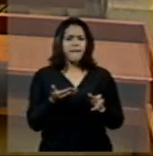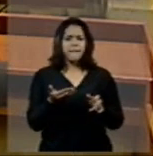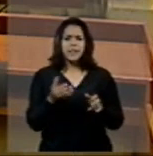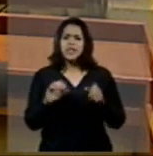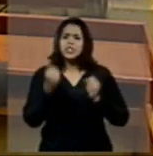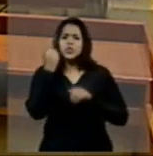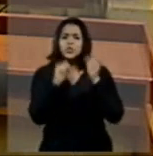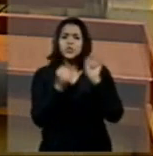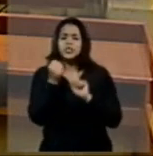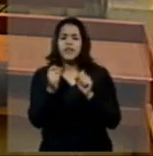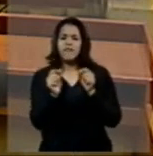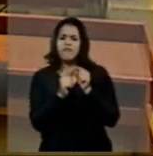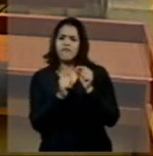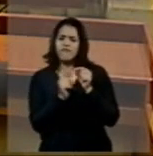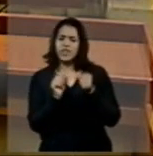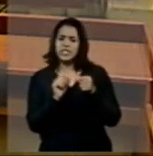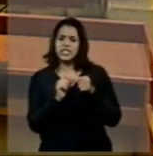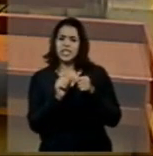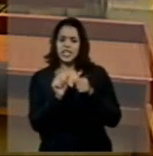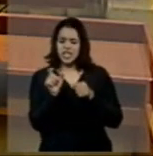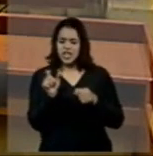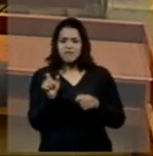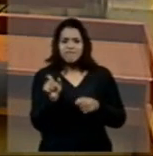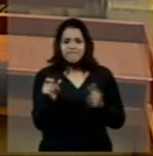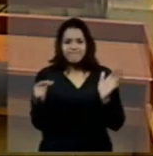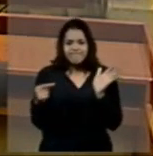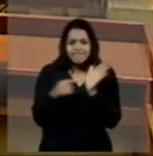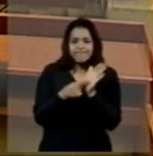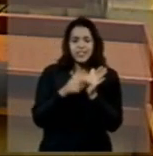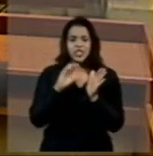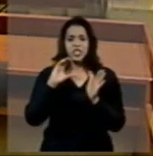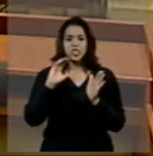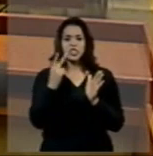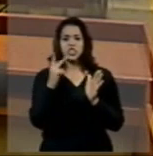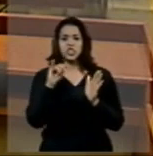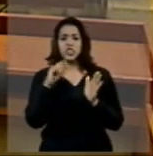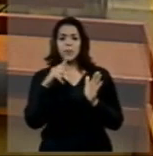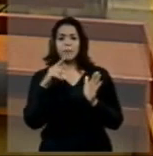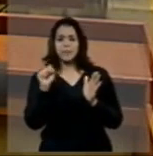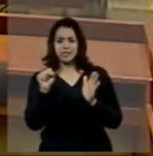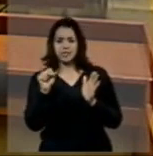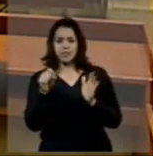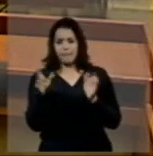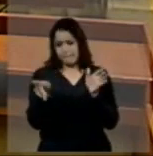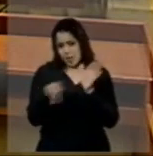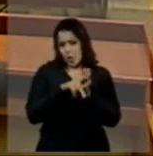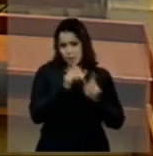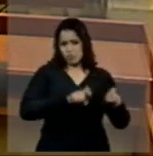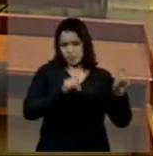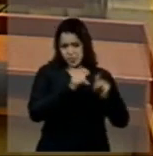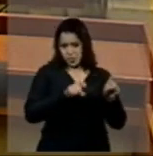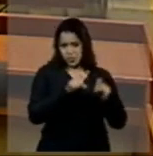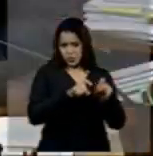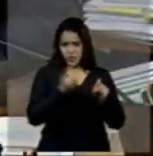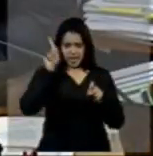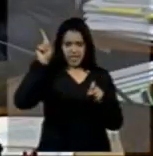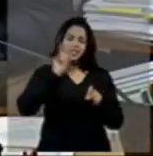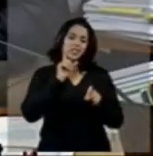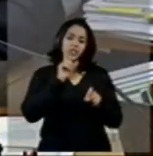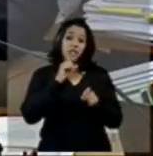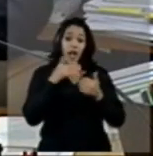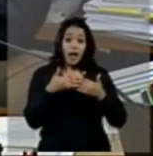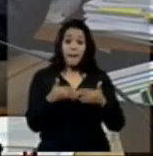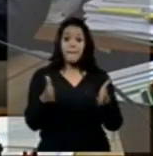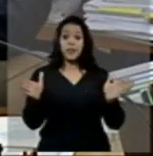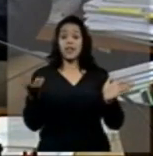chips, chip de computador, chip de a fábrica de chip, para os Estados Unidos, que queria